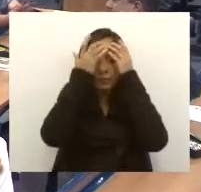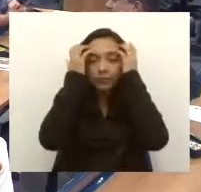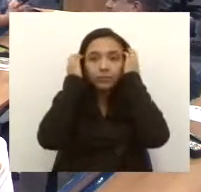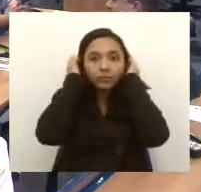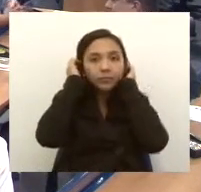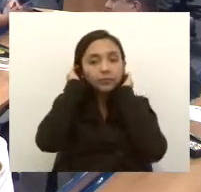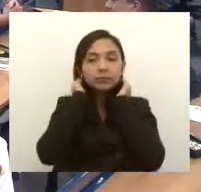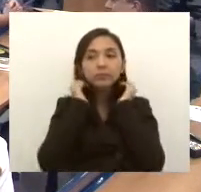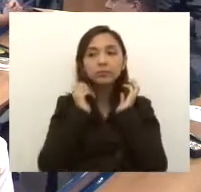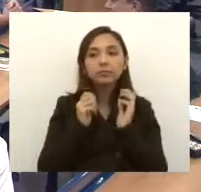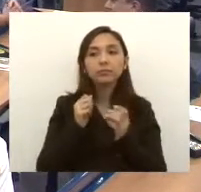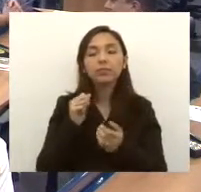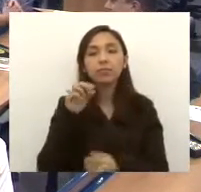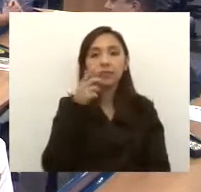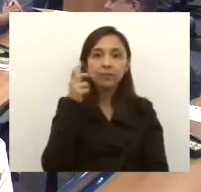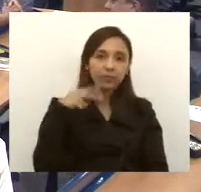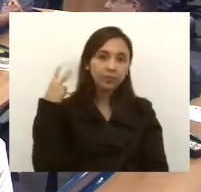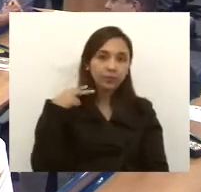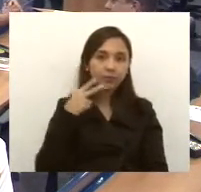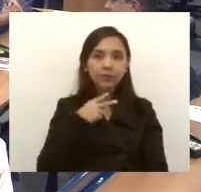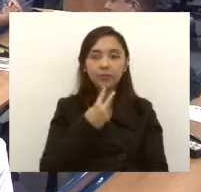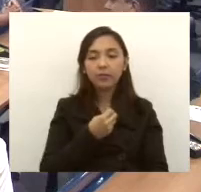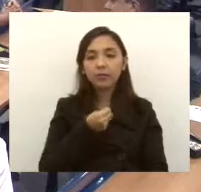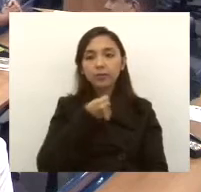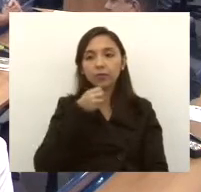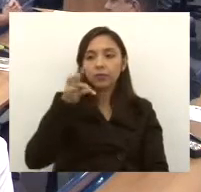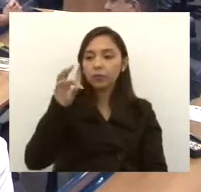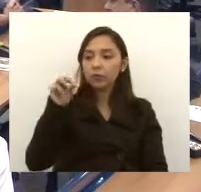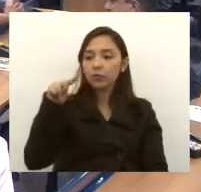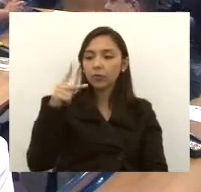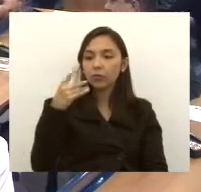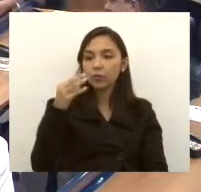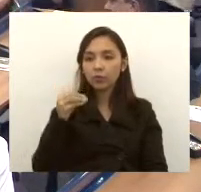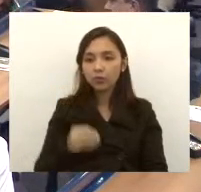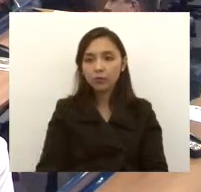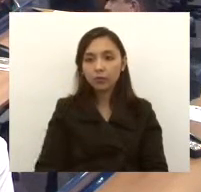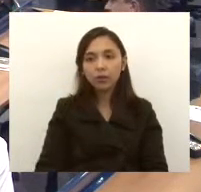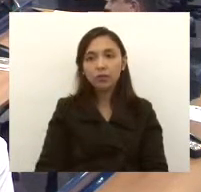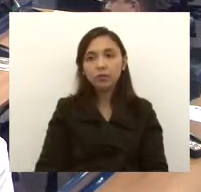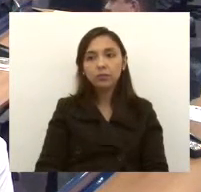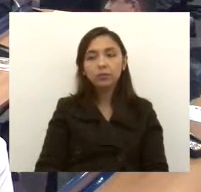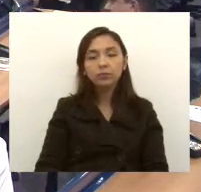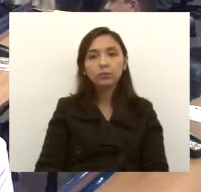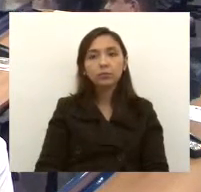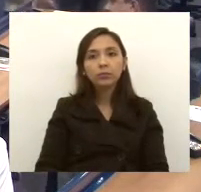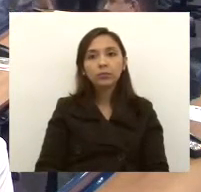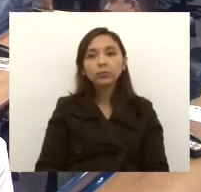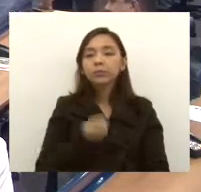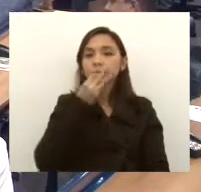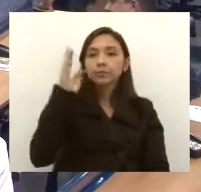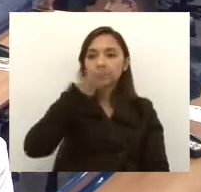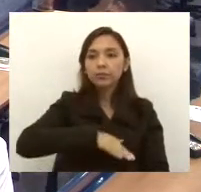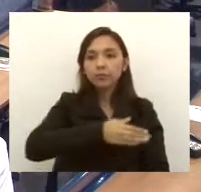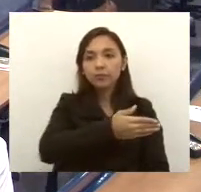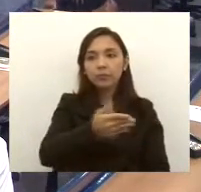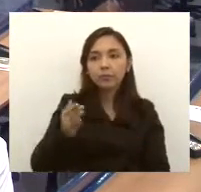Toninho da Farmácia. Para encaminhar o requerimento do meu amigo Toninho Magalhães. Boa tarde a